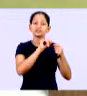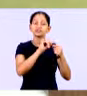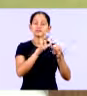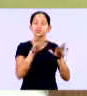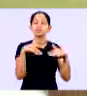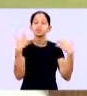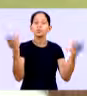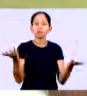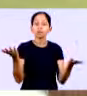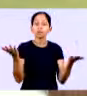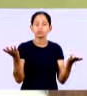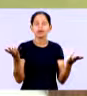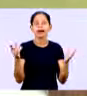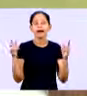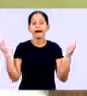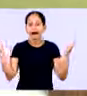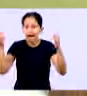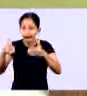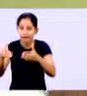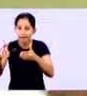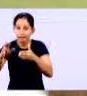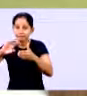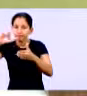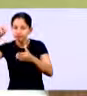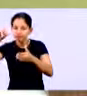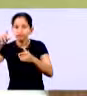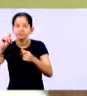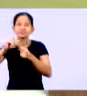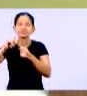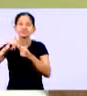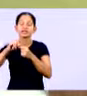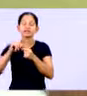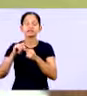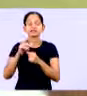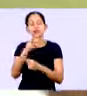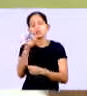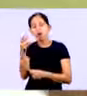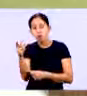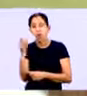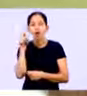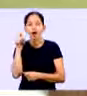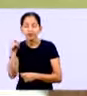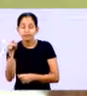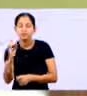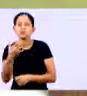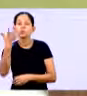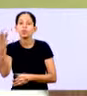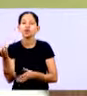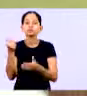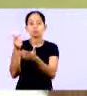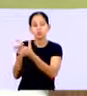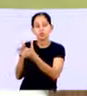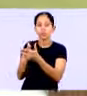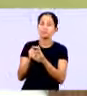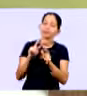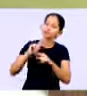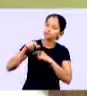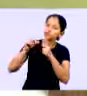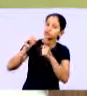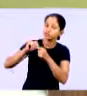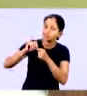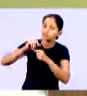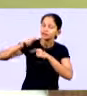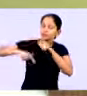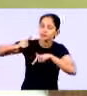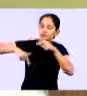precisar produzir. E aqui a gente está calculando, para produzir o produto X, quanto que eu preciso de matéria-prima, né? Aí eu vou produzir